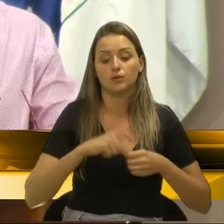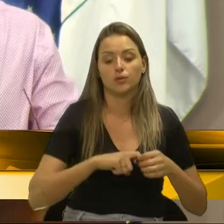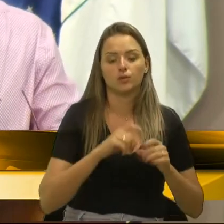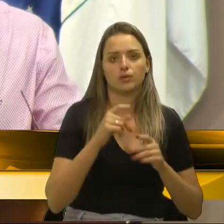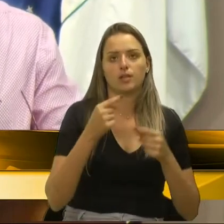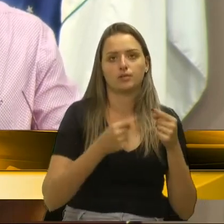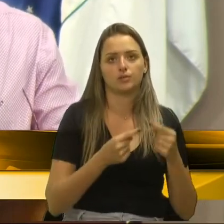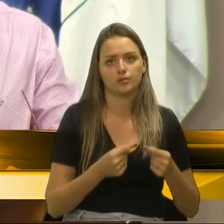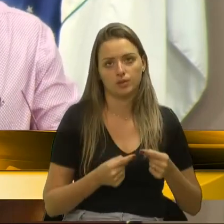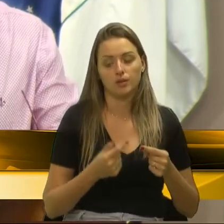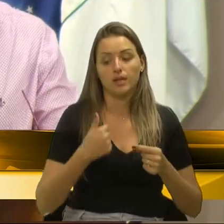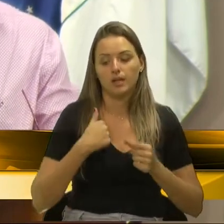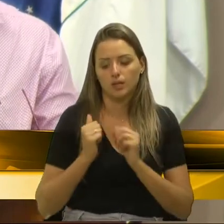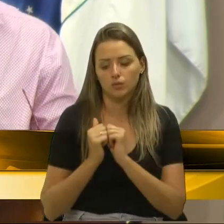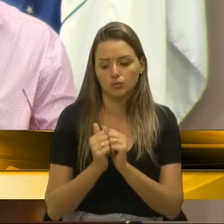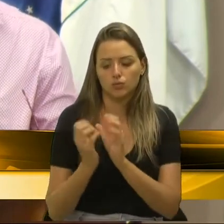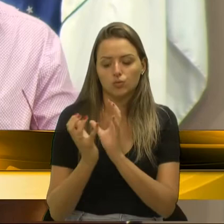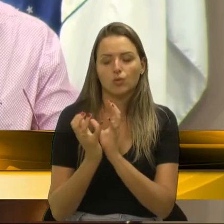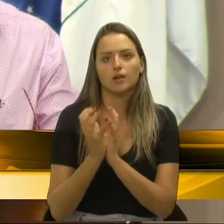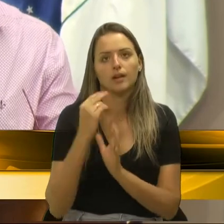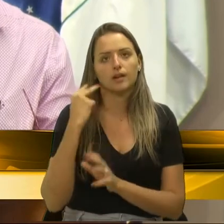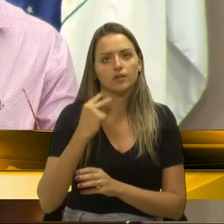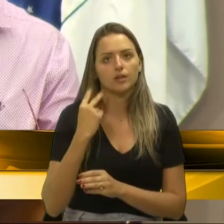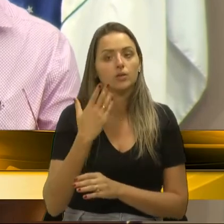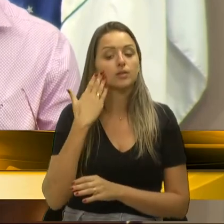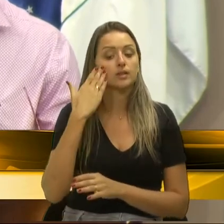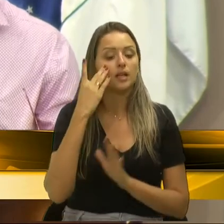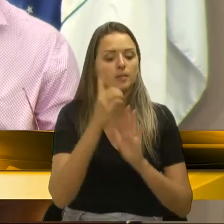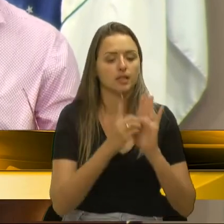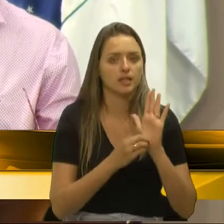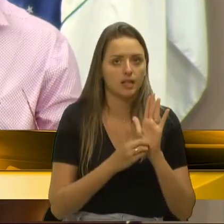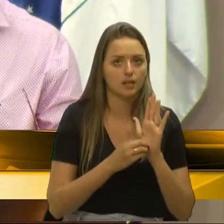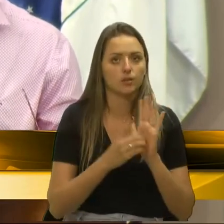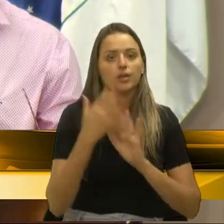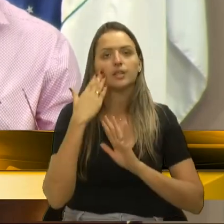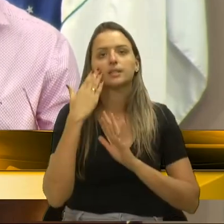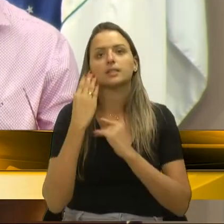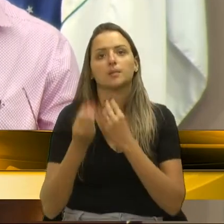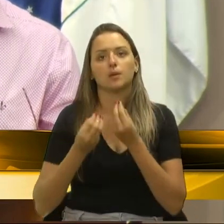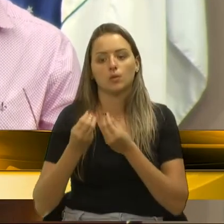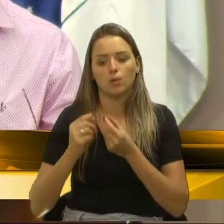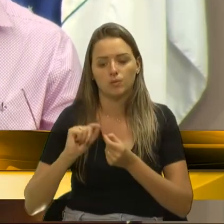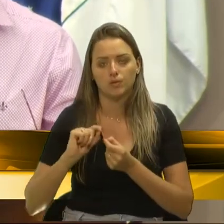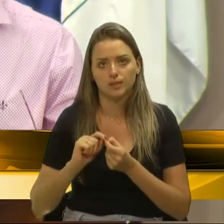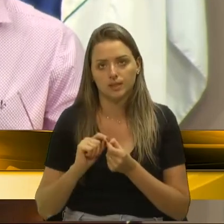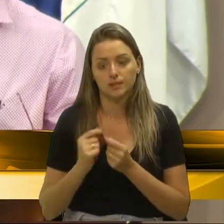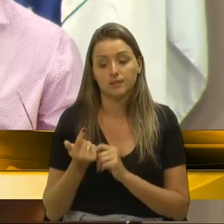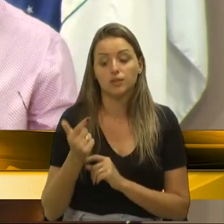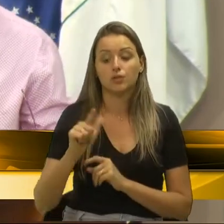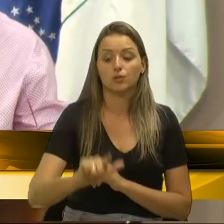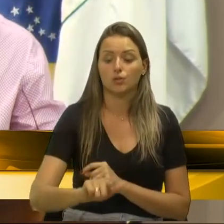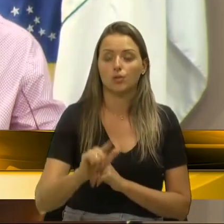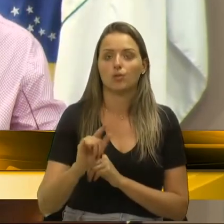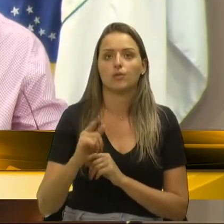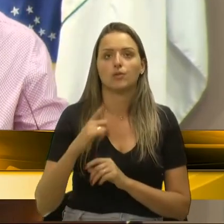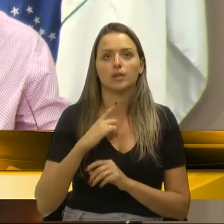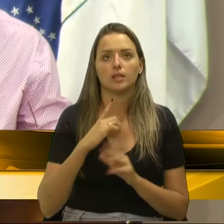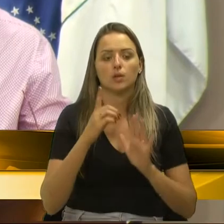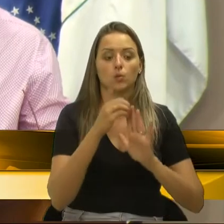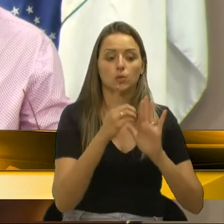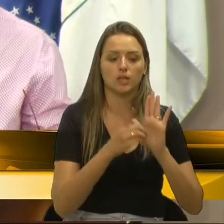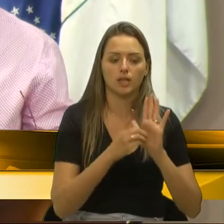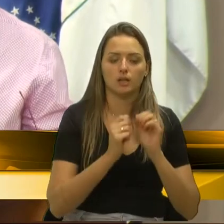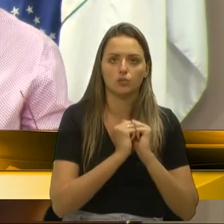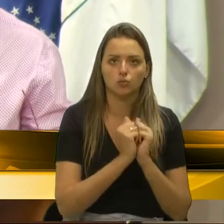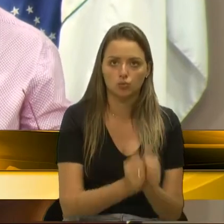e agora os colegas vereadores que estão aqui, sabendo do decreto, sabendo disso aqui, e logo vai vir outro, porque o decreto está ali.